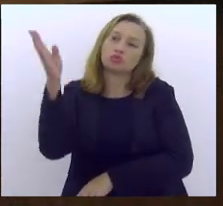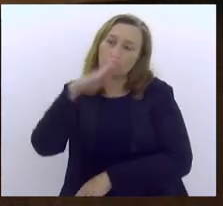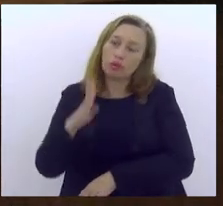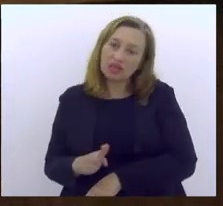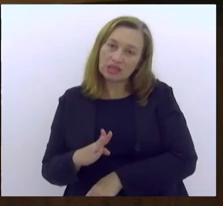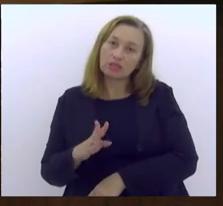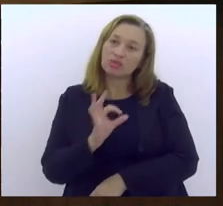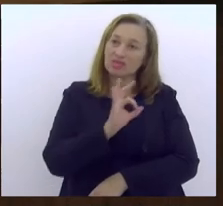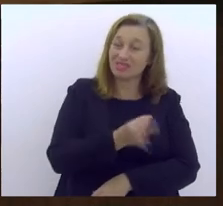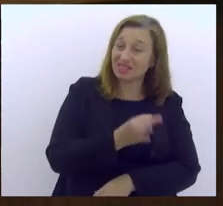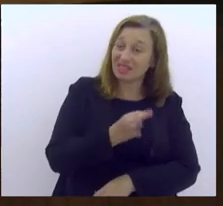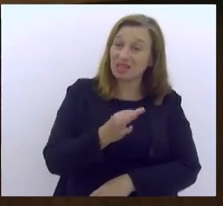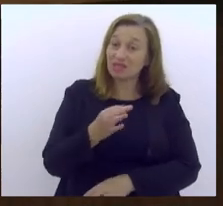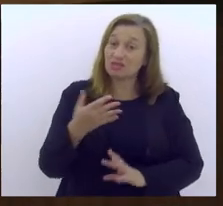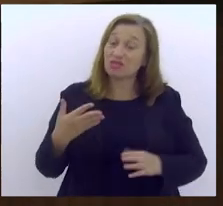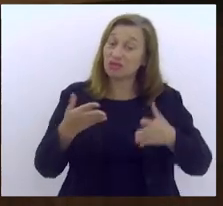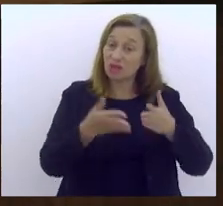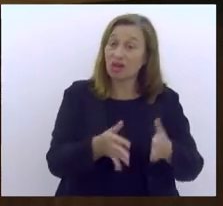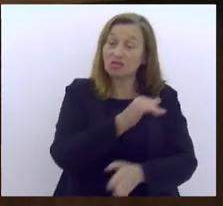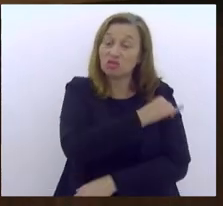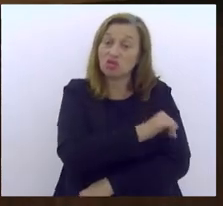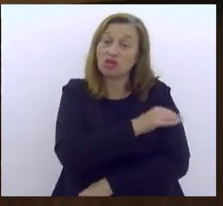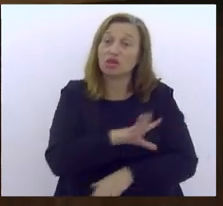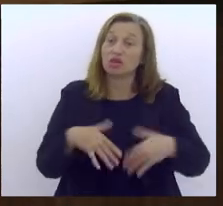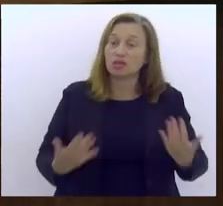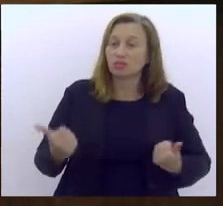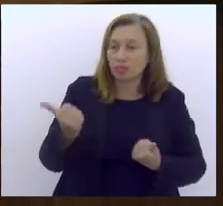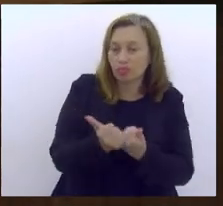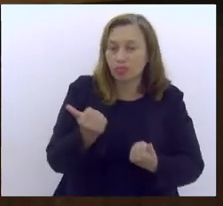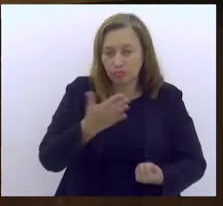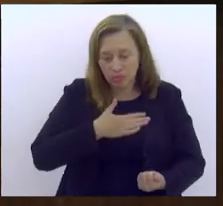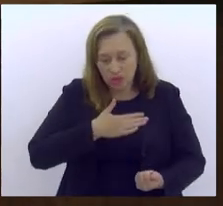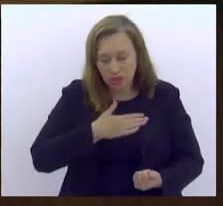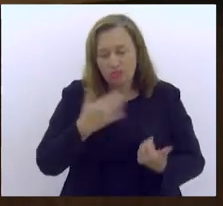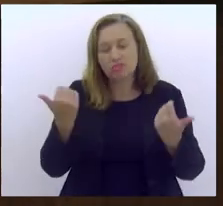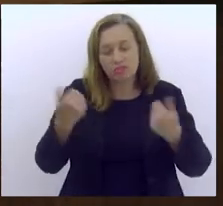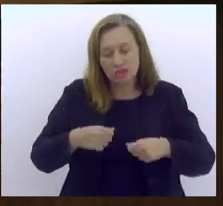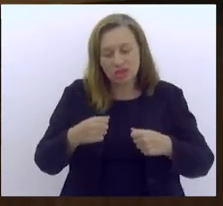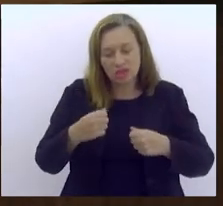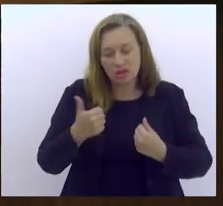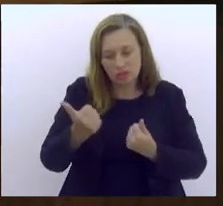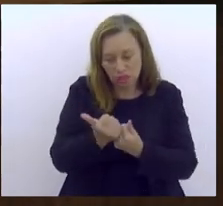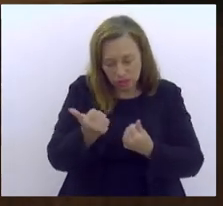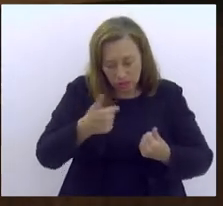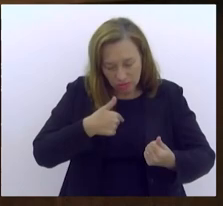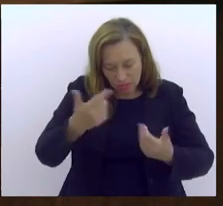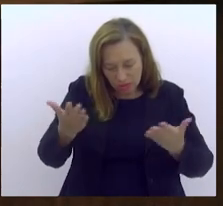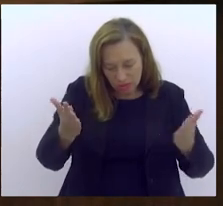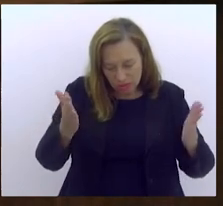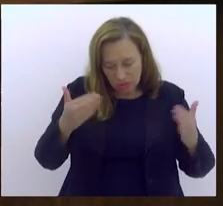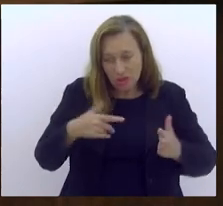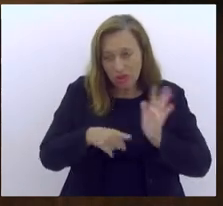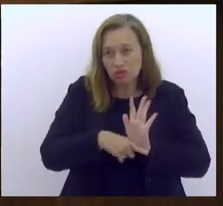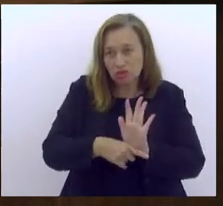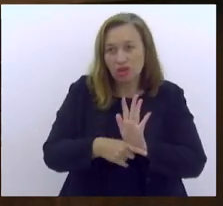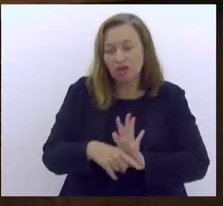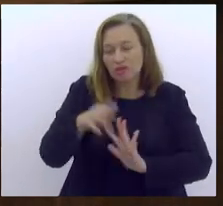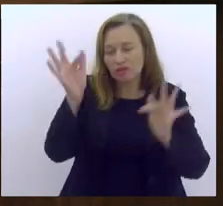isso com certeza vai refletir no Rio de Janeiro. Então, para você contar com o meu apoio, o que precisar, estamos aí para ajudar. E fico muito feliz de